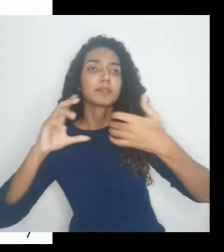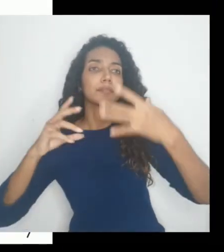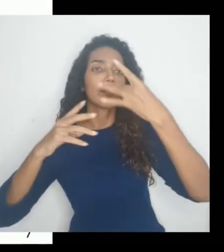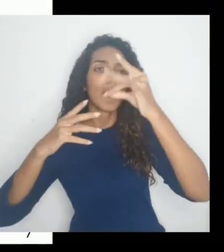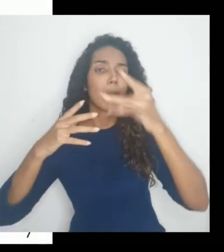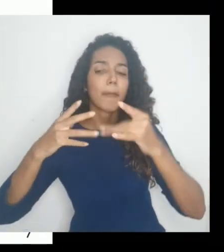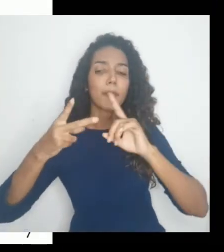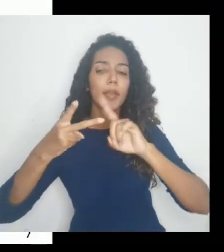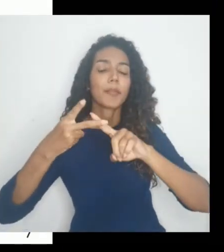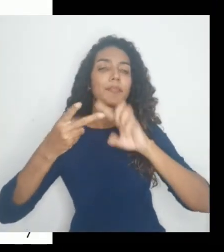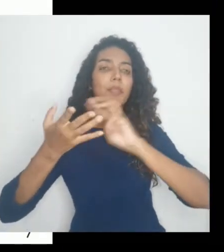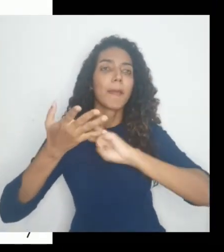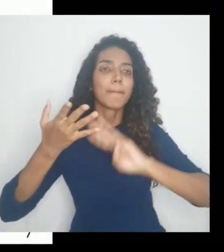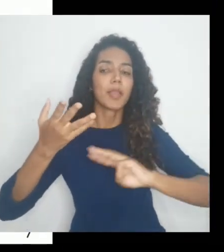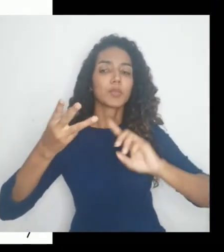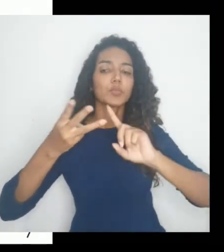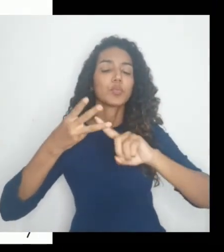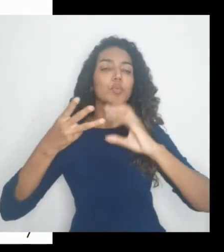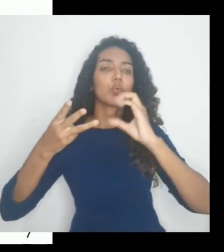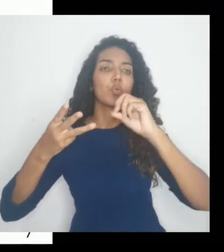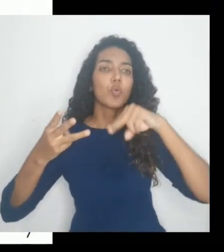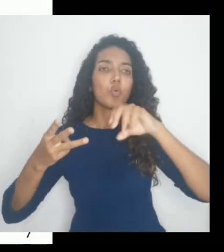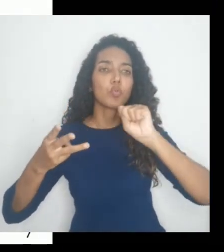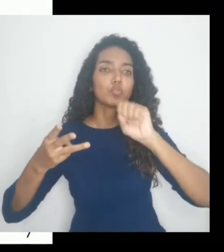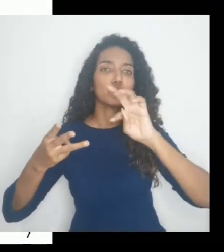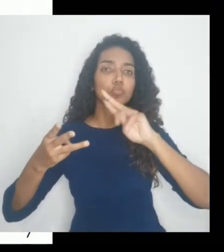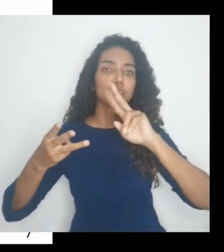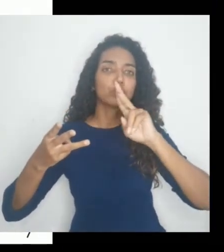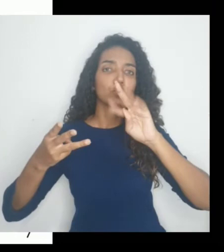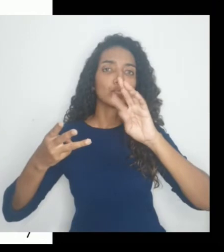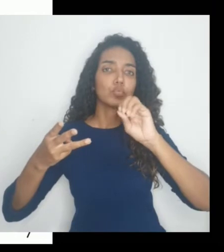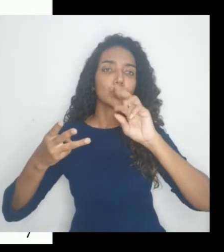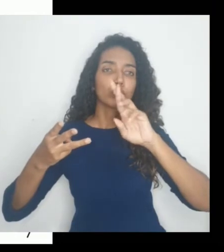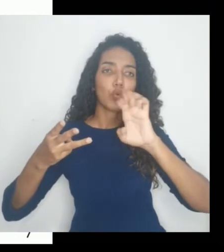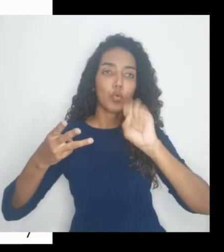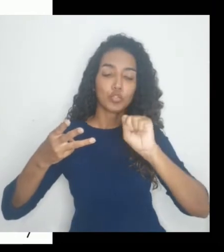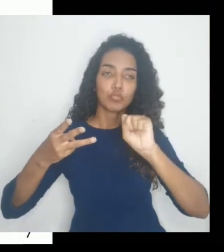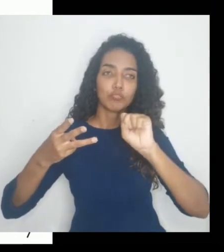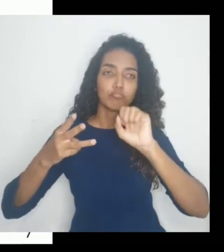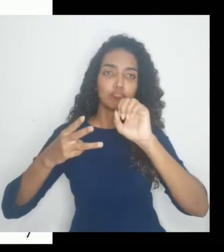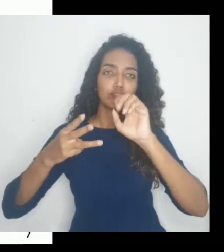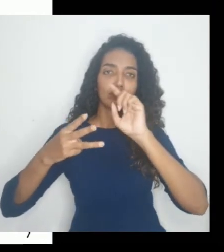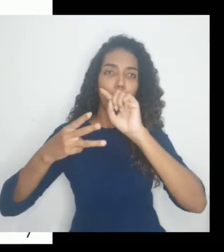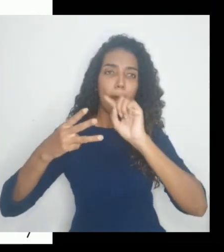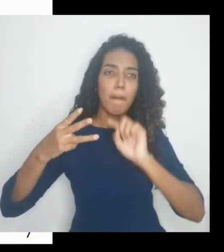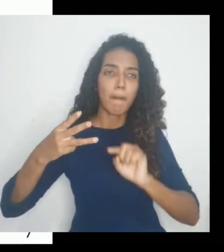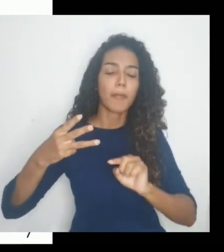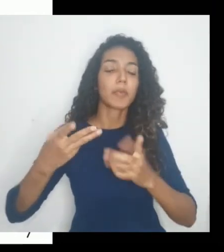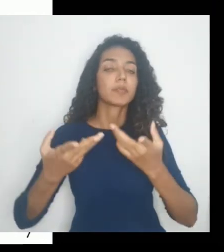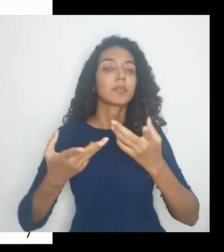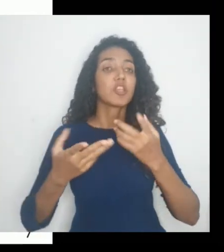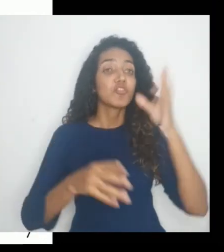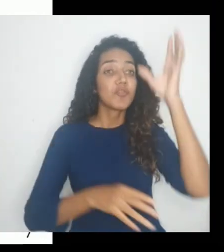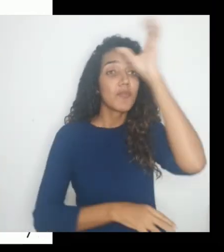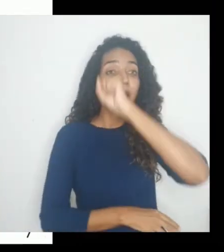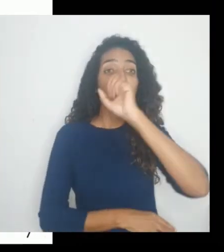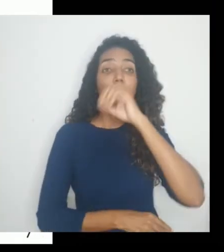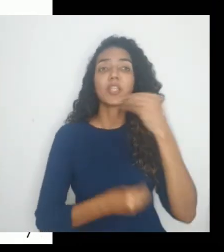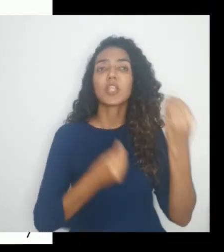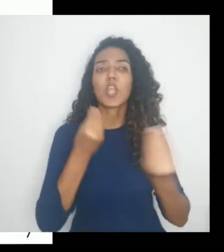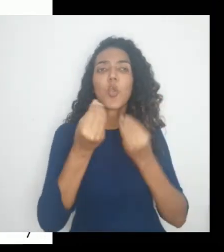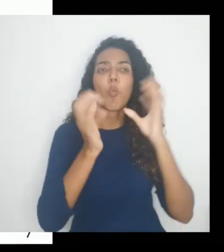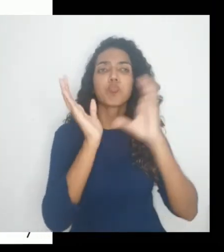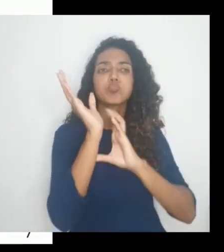construtores. Na sequência, atributos, construtores e métodos. A gente vai aprender a escrever cada um desses caras em detalhes,